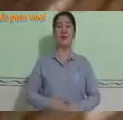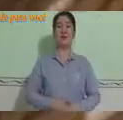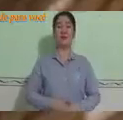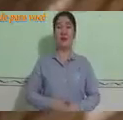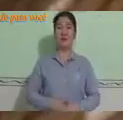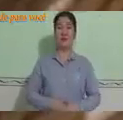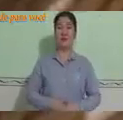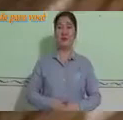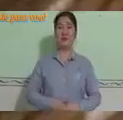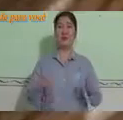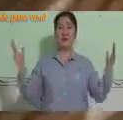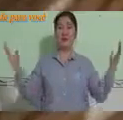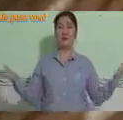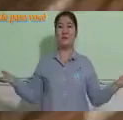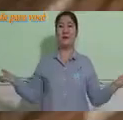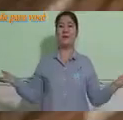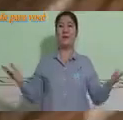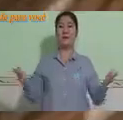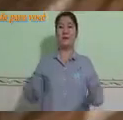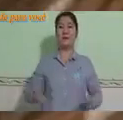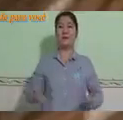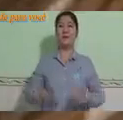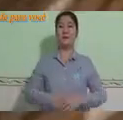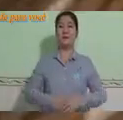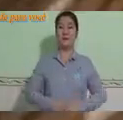OMAVACINCONTRAOHPVQUEPROTEGSONTRA 9 tipos do vírus